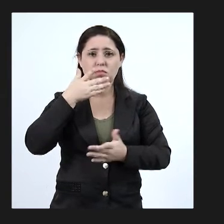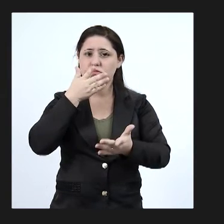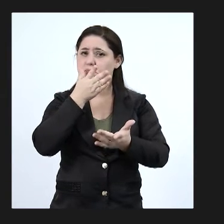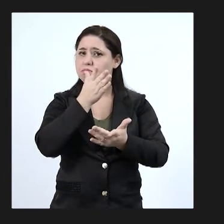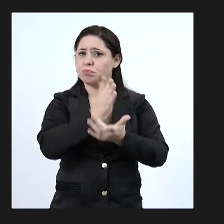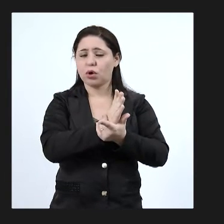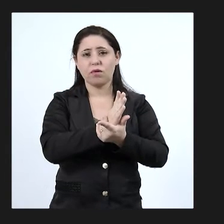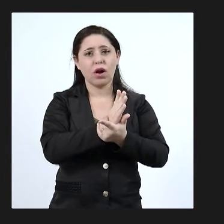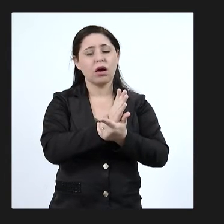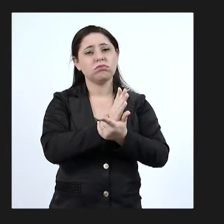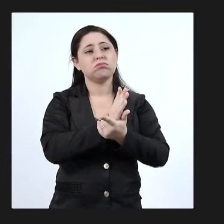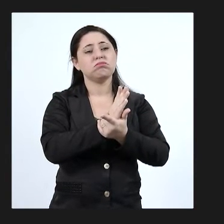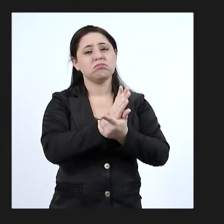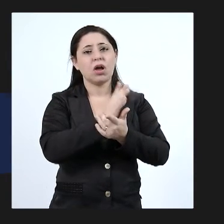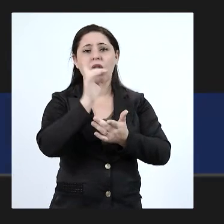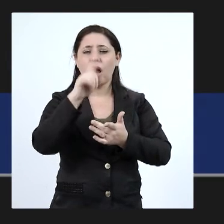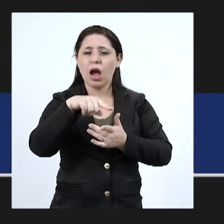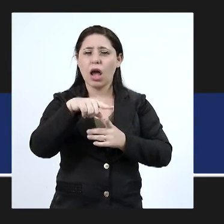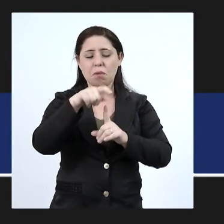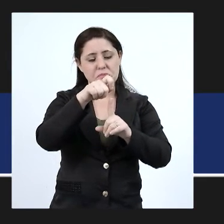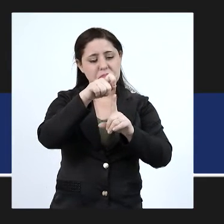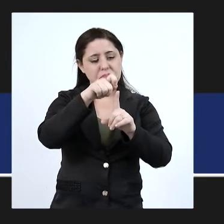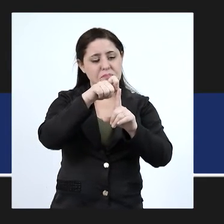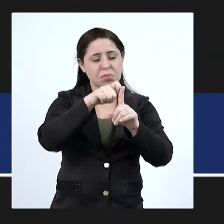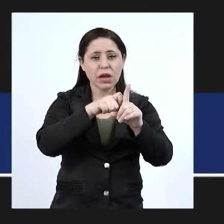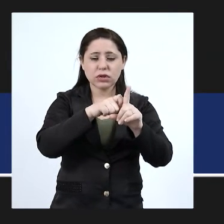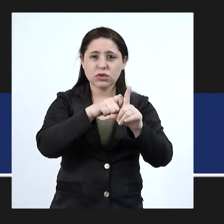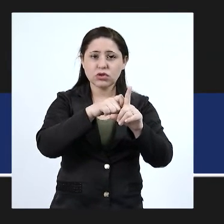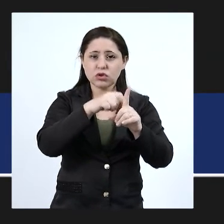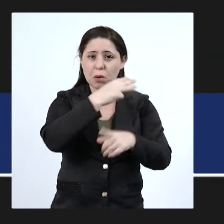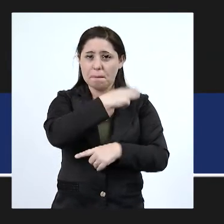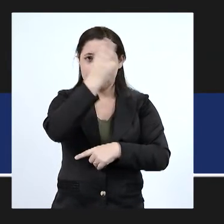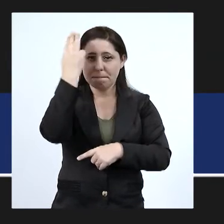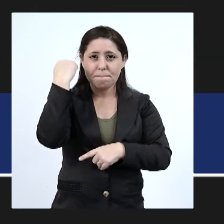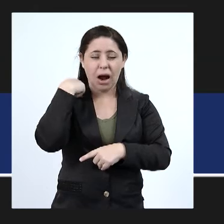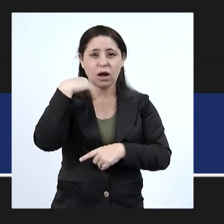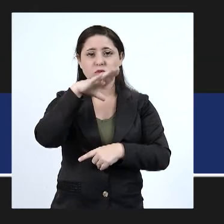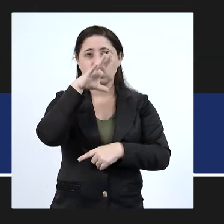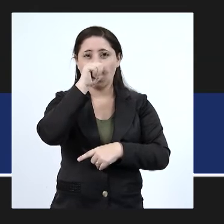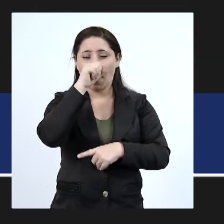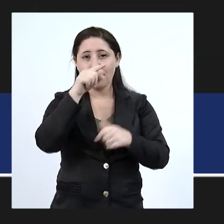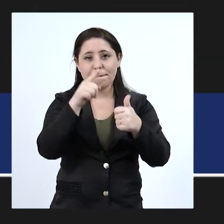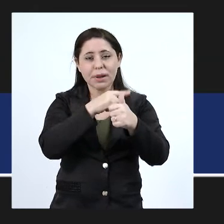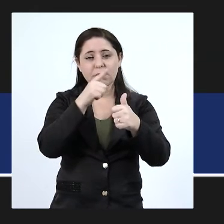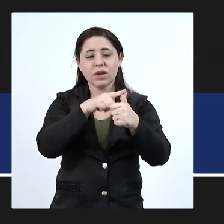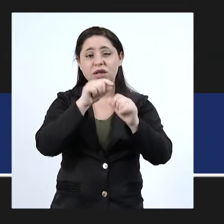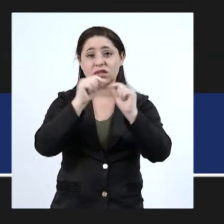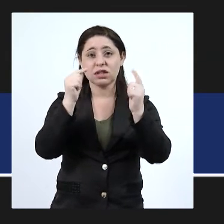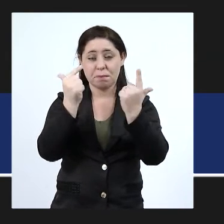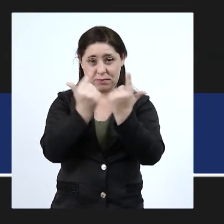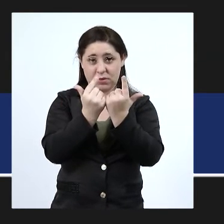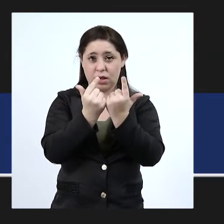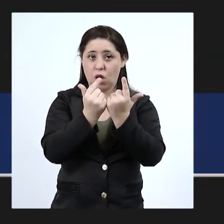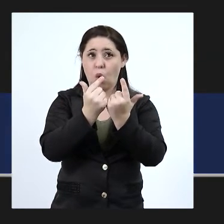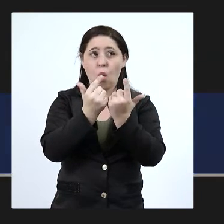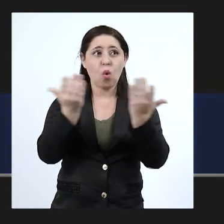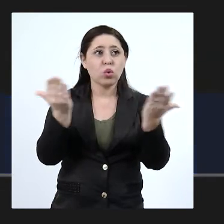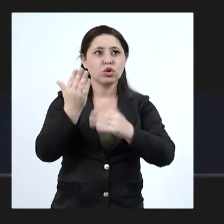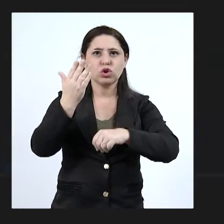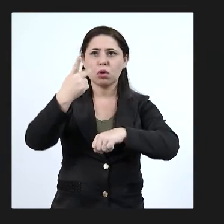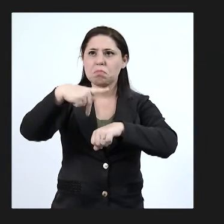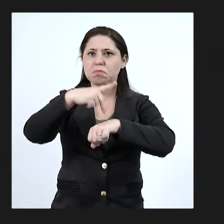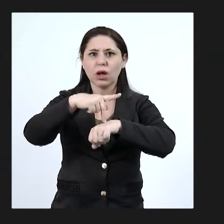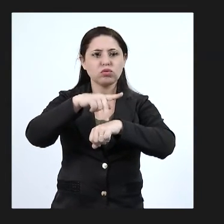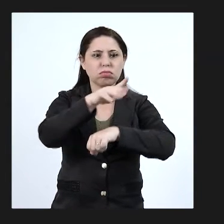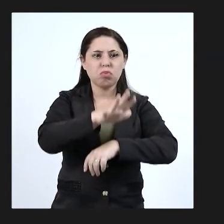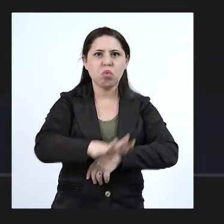todos os deputados da legislatura passada que nos ajudaram a aprovar o Maio Laranja. Foi a primeira Assembleia que aprovou o Maio Laranja. Hoje em dia